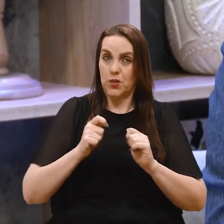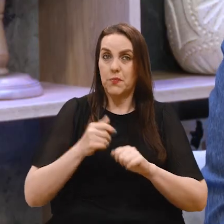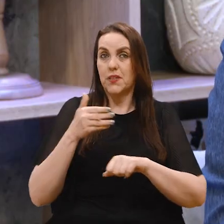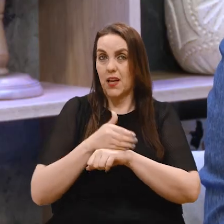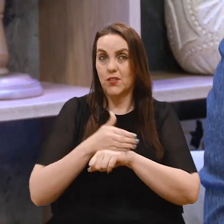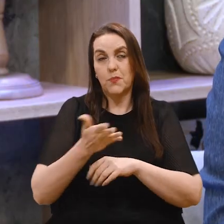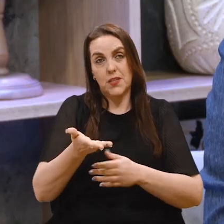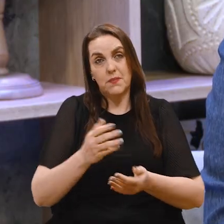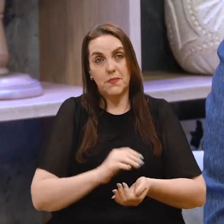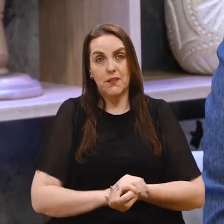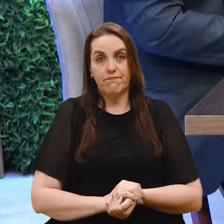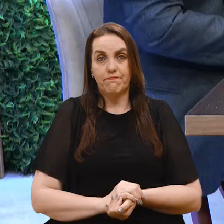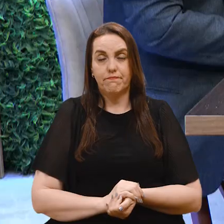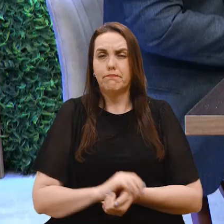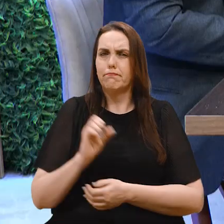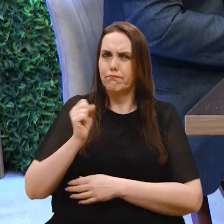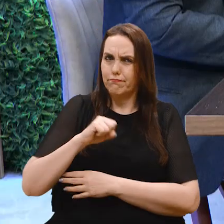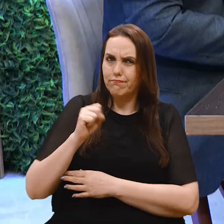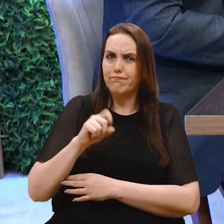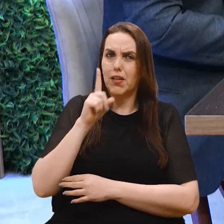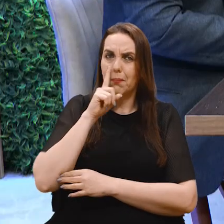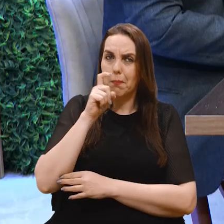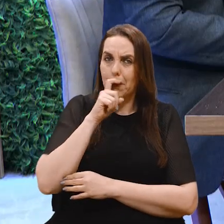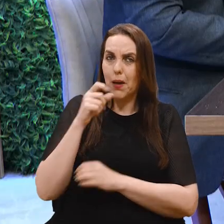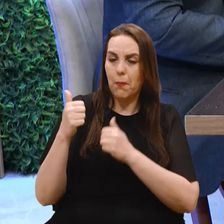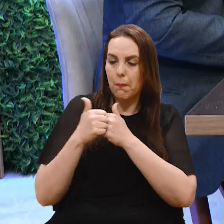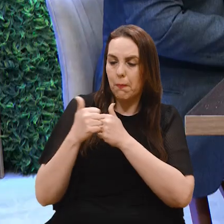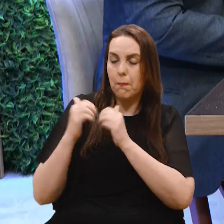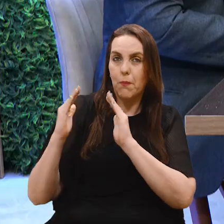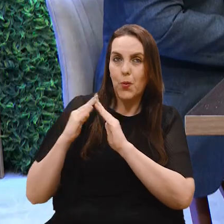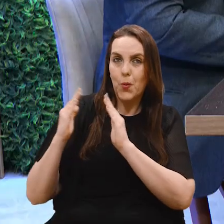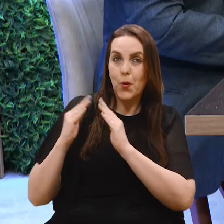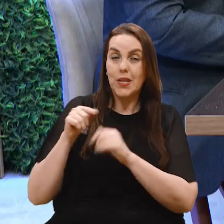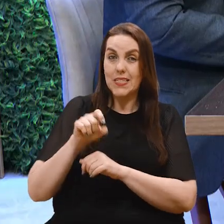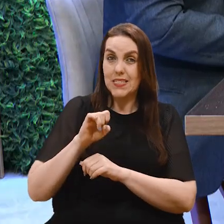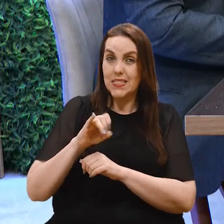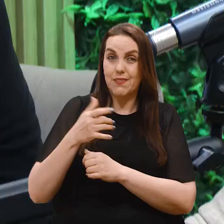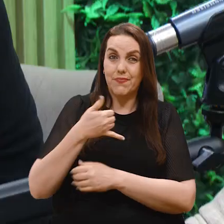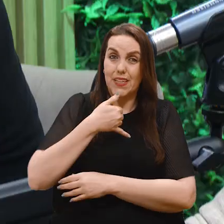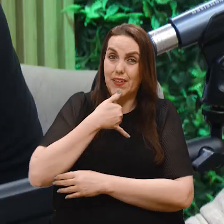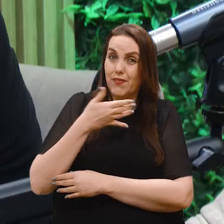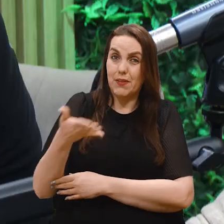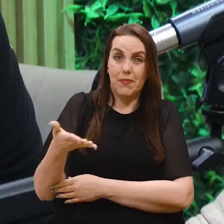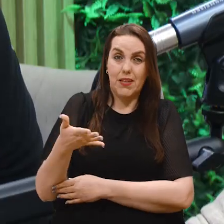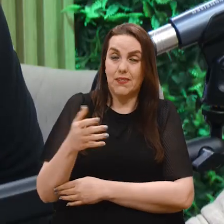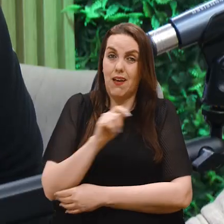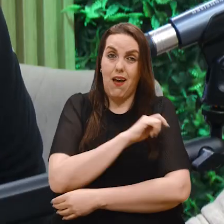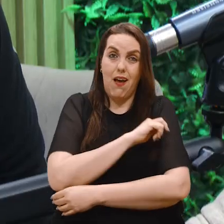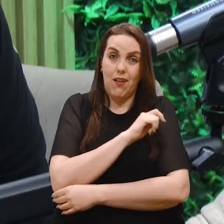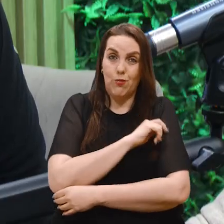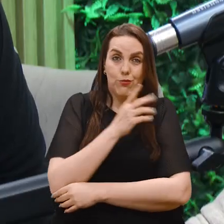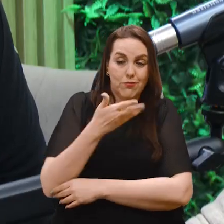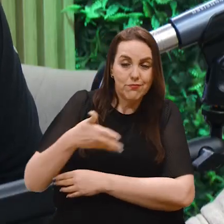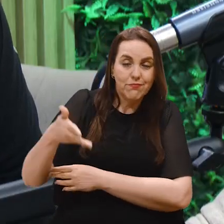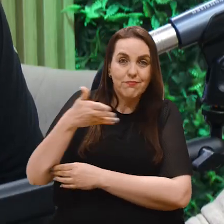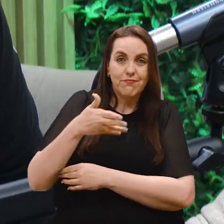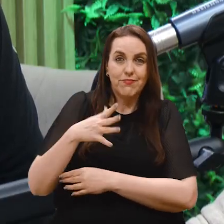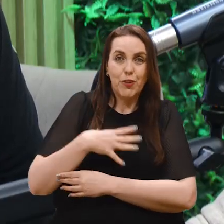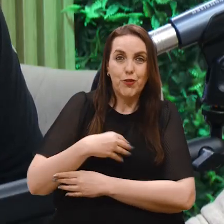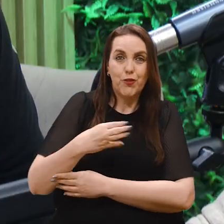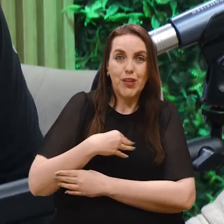escolar, né? Tem pais ali que moram ali perto. Eu disse, isso aí é uma pena, porque meus filhos estudaram aqui, de sair